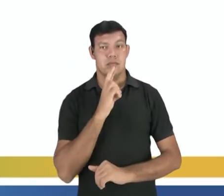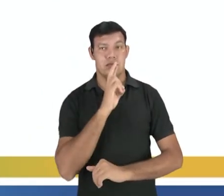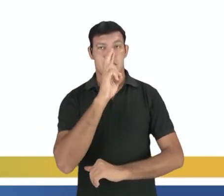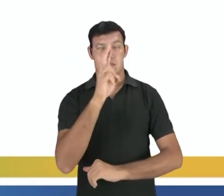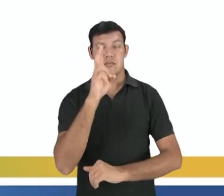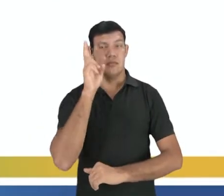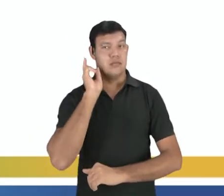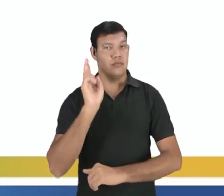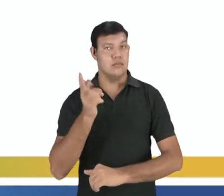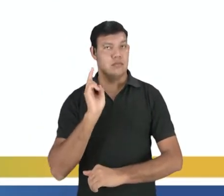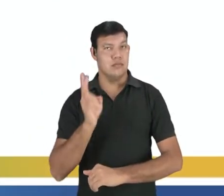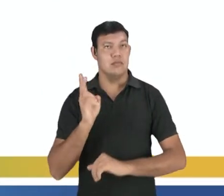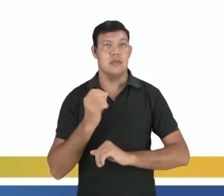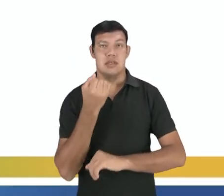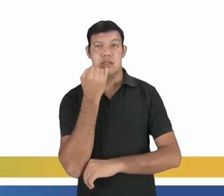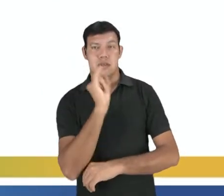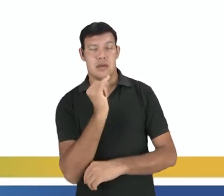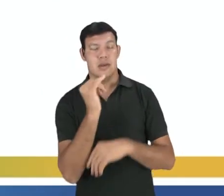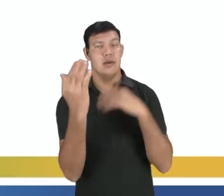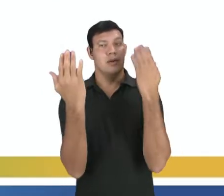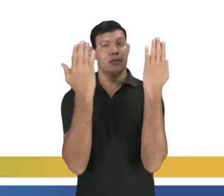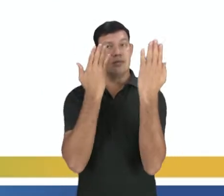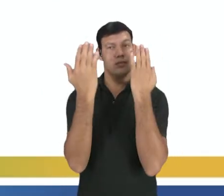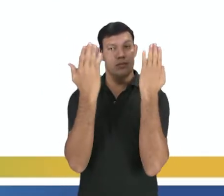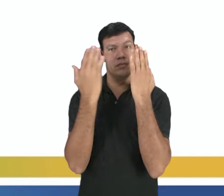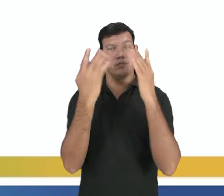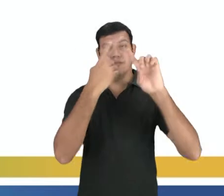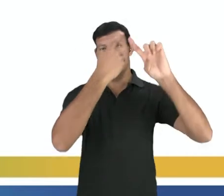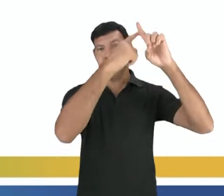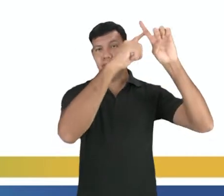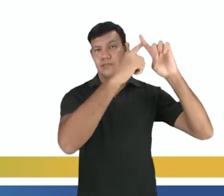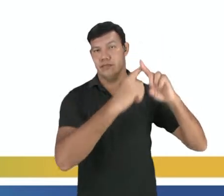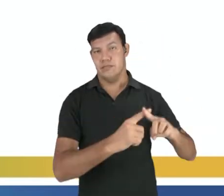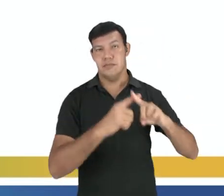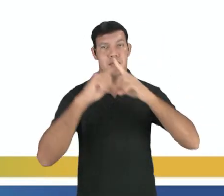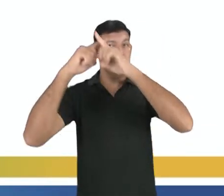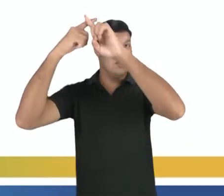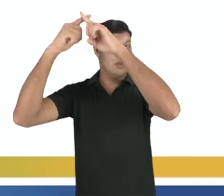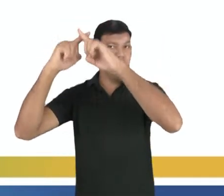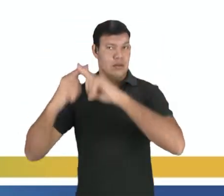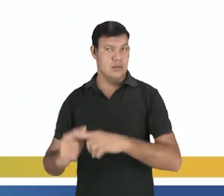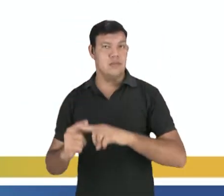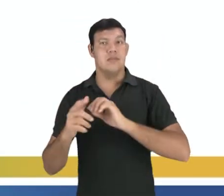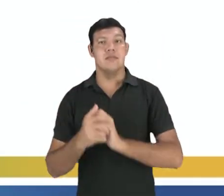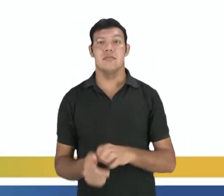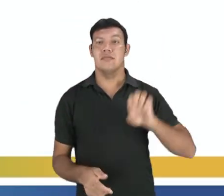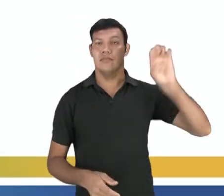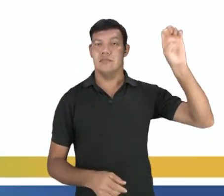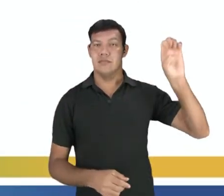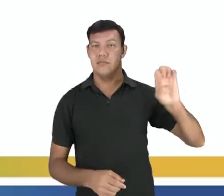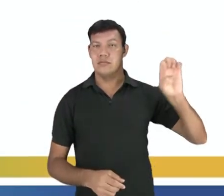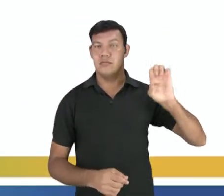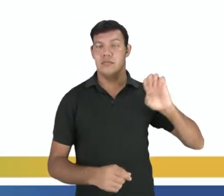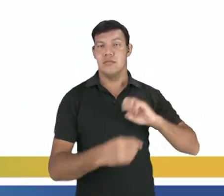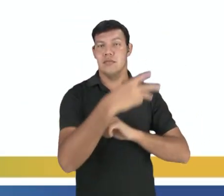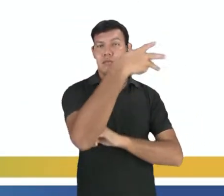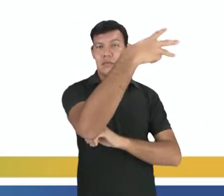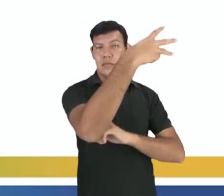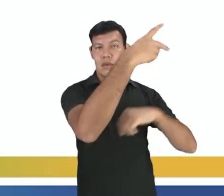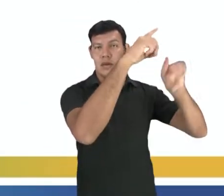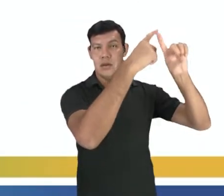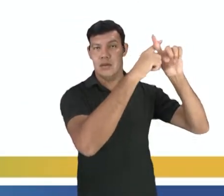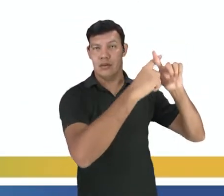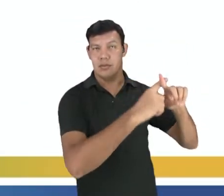gente ia encontrar fazendo a comparação da tabuada. Então, aqui ao lado esquerdo, eu tenho a tabuada de 3,